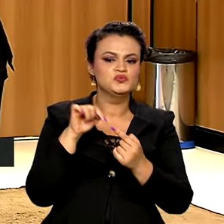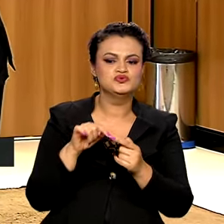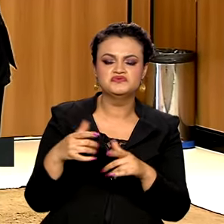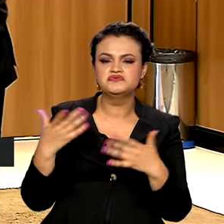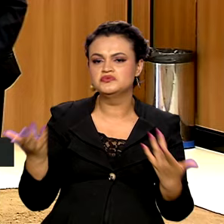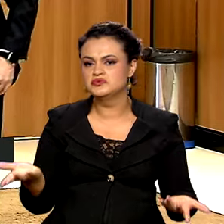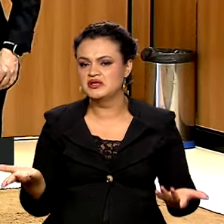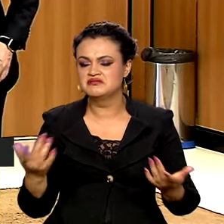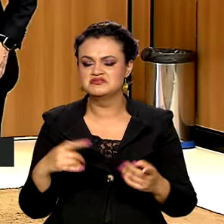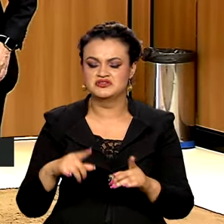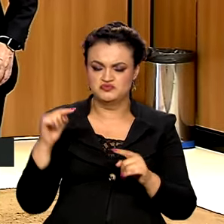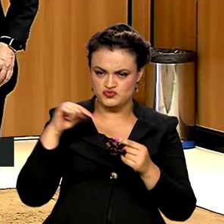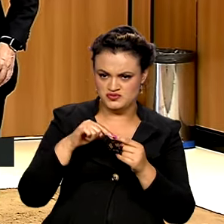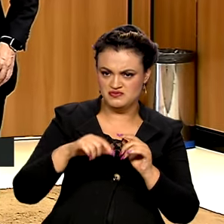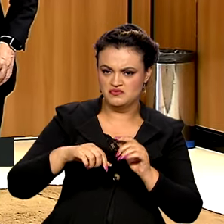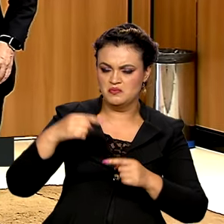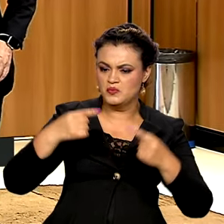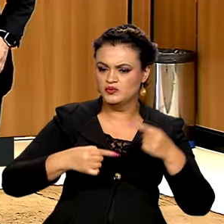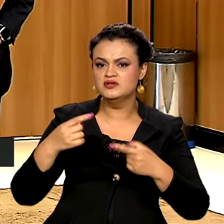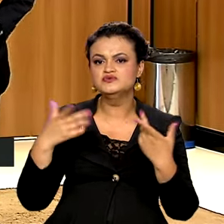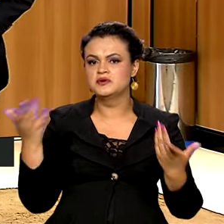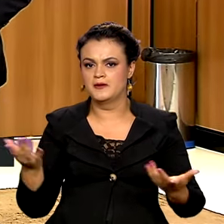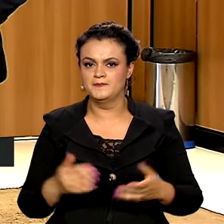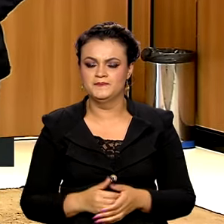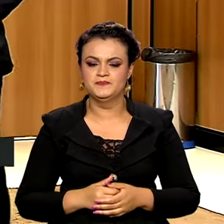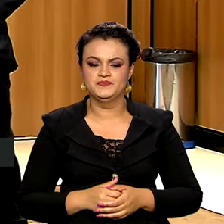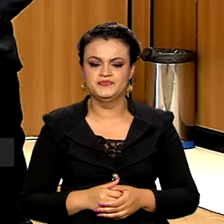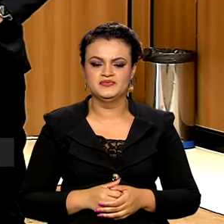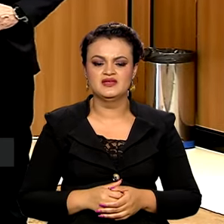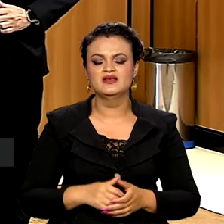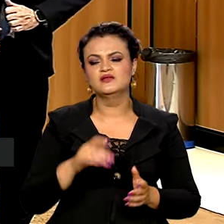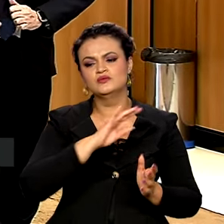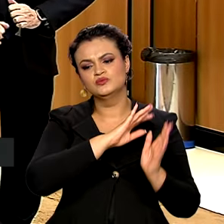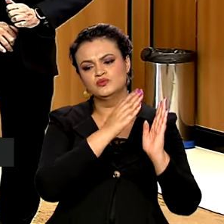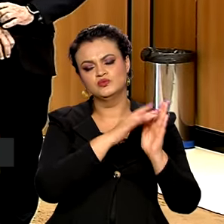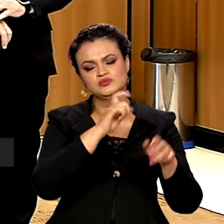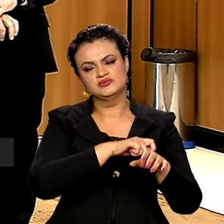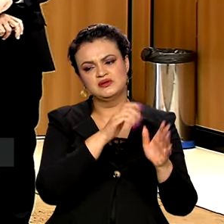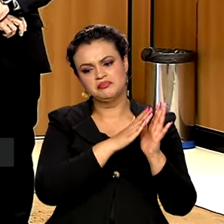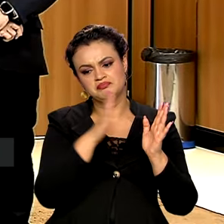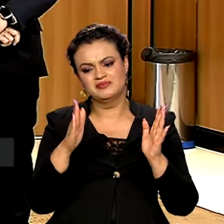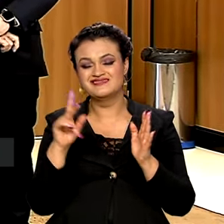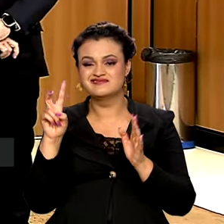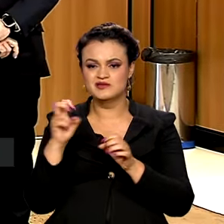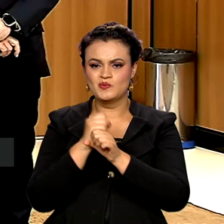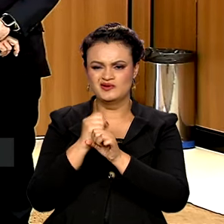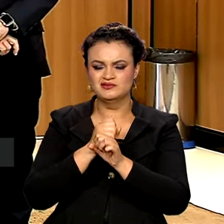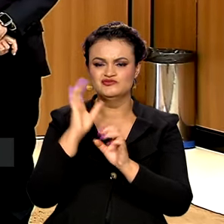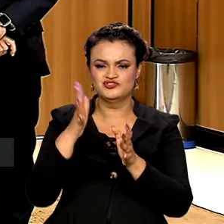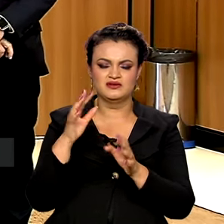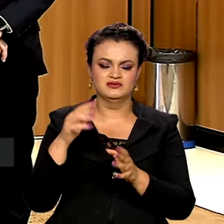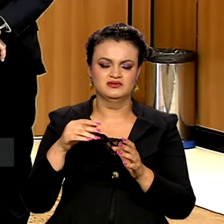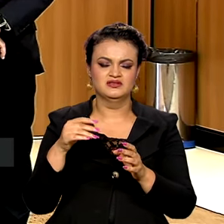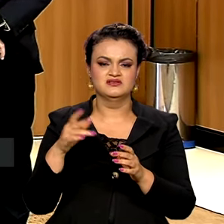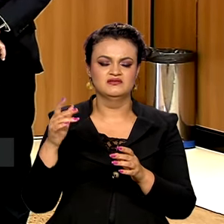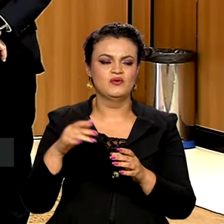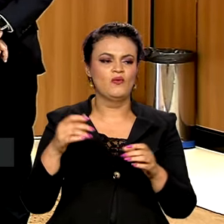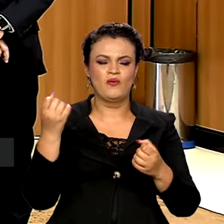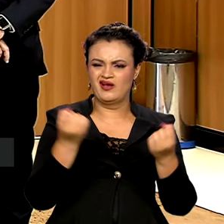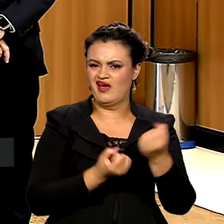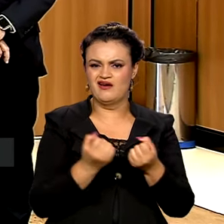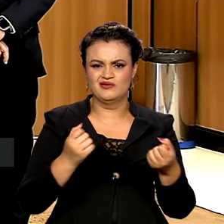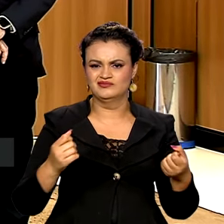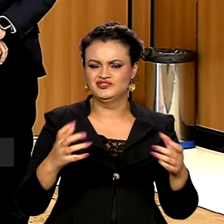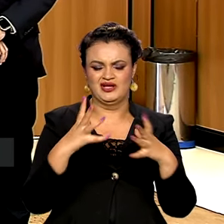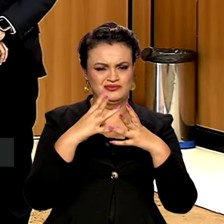ela política, enfim. E sobre todo esse tempo que já passou do crime, os senhores citaram o carro que foi destruído,